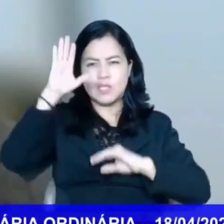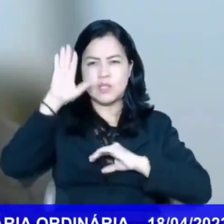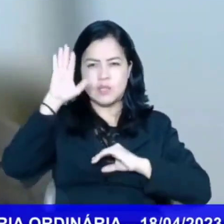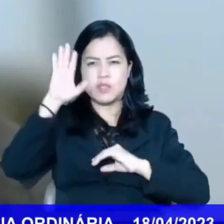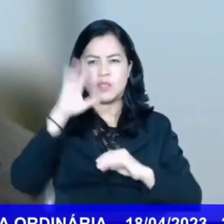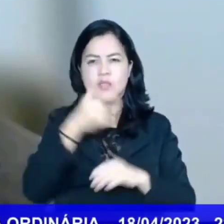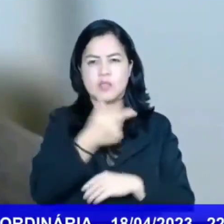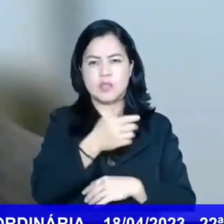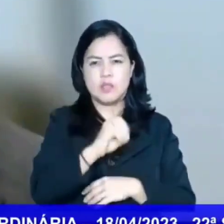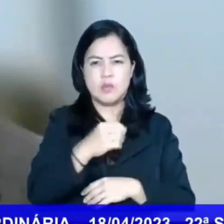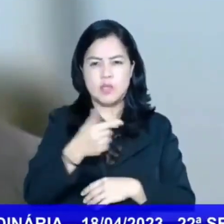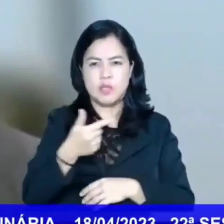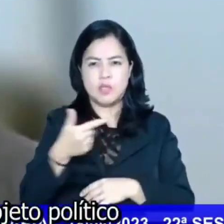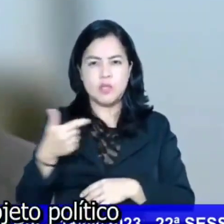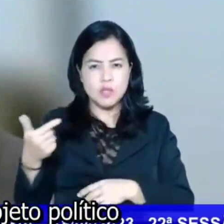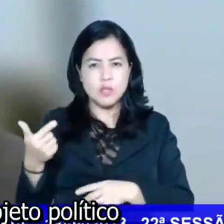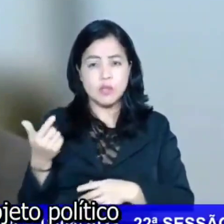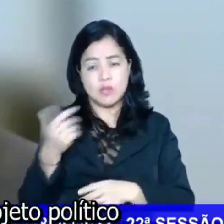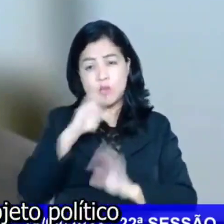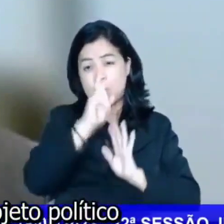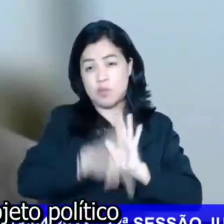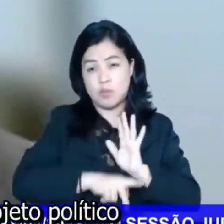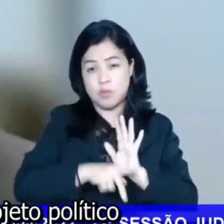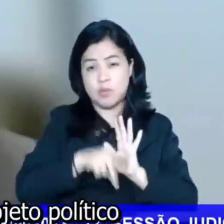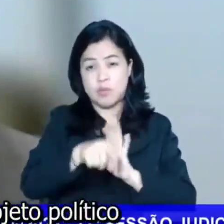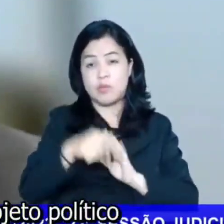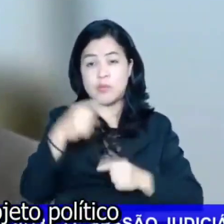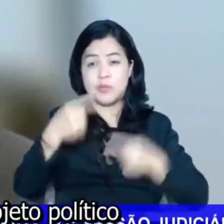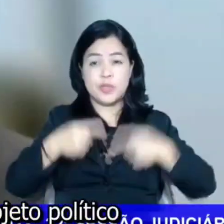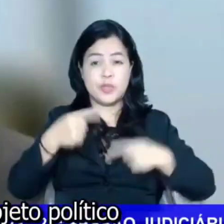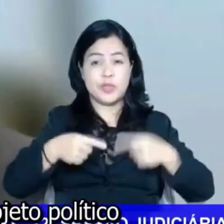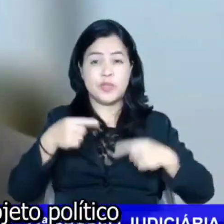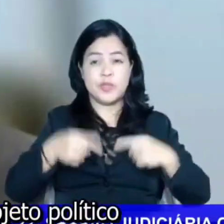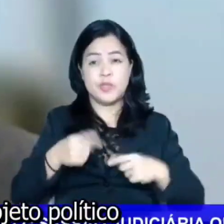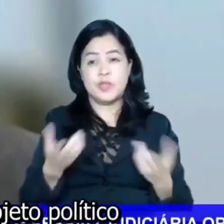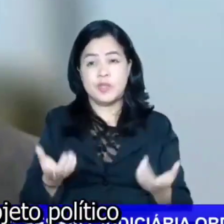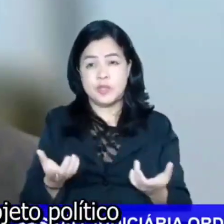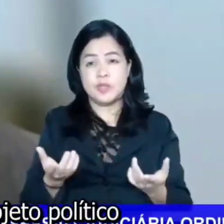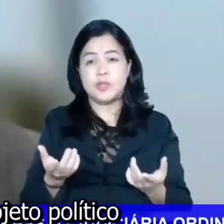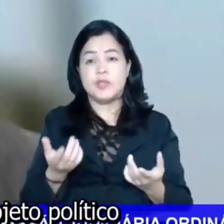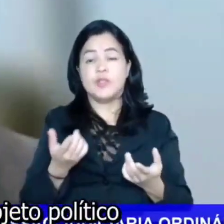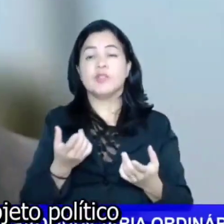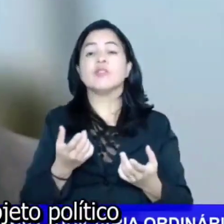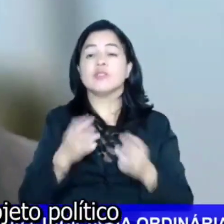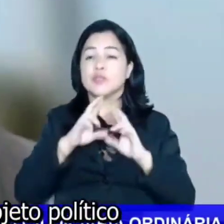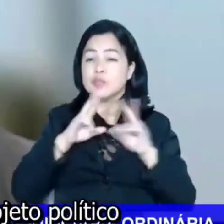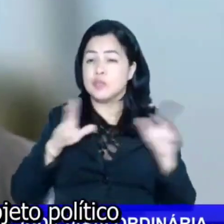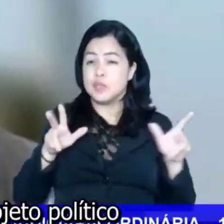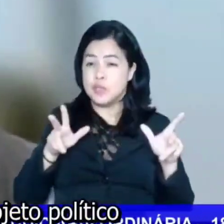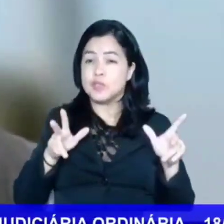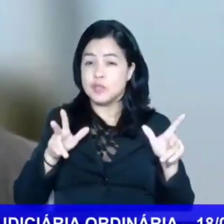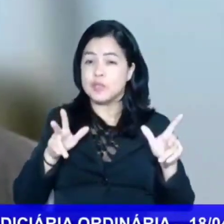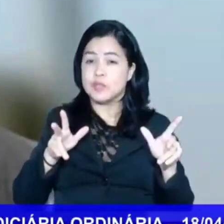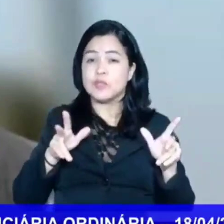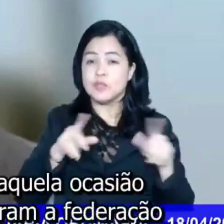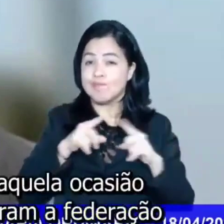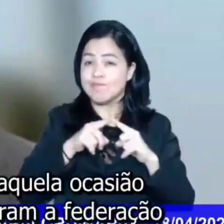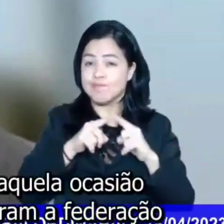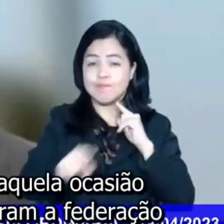de 2022. Projeto político absolutamente antagônico ao projeto